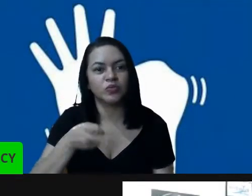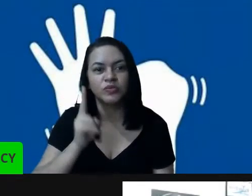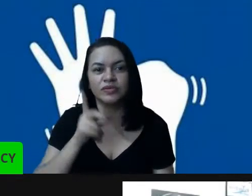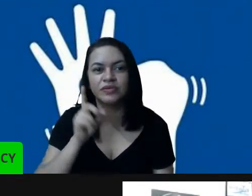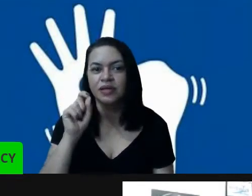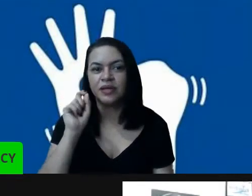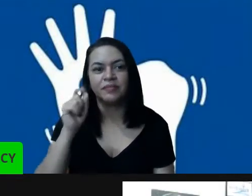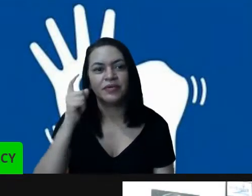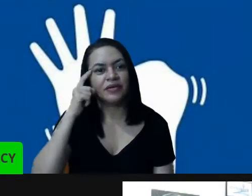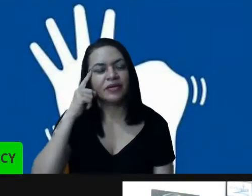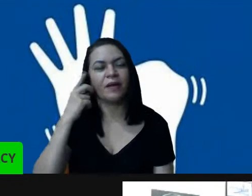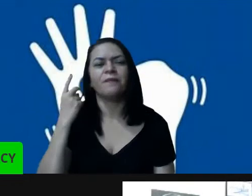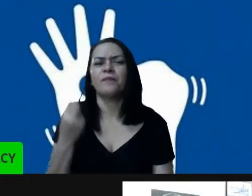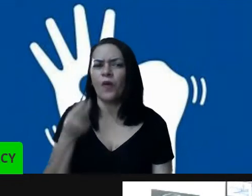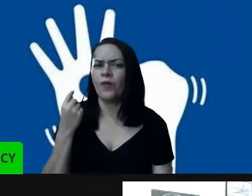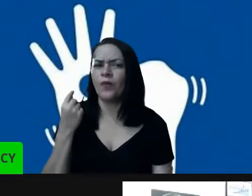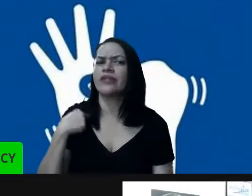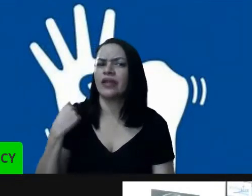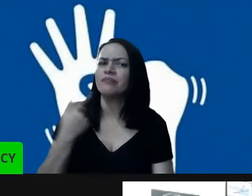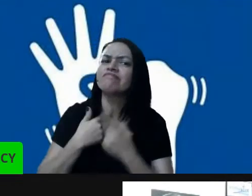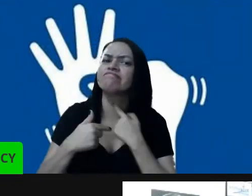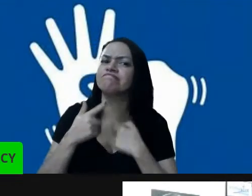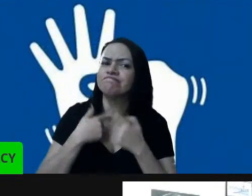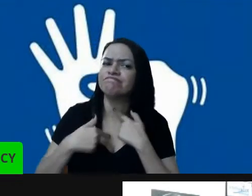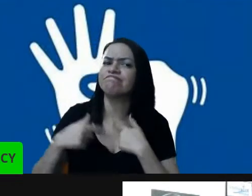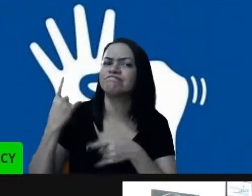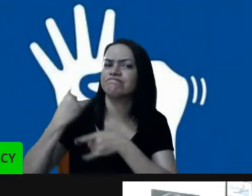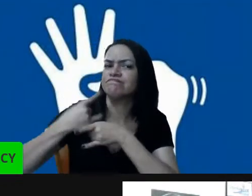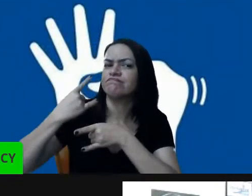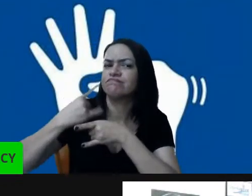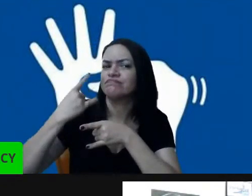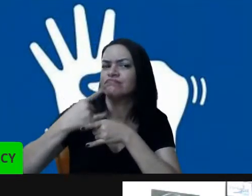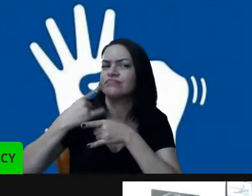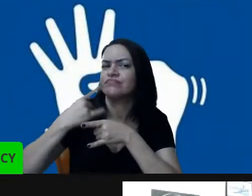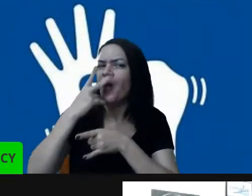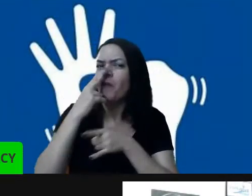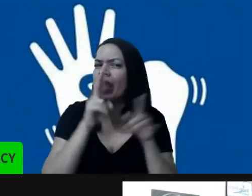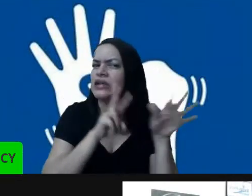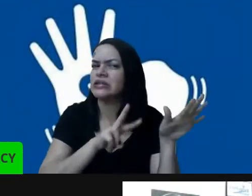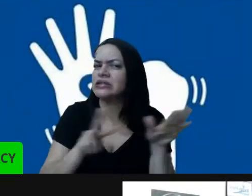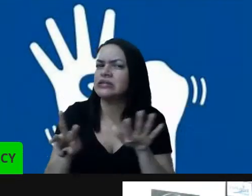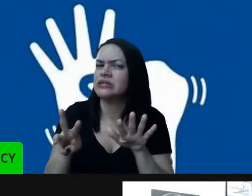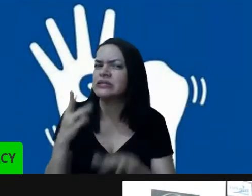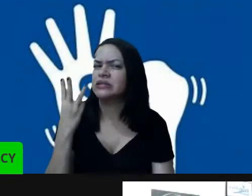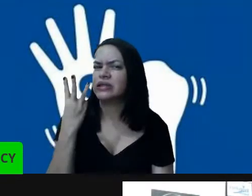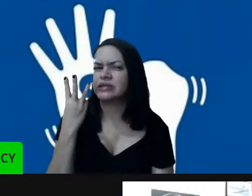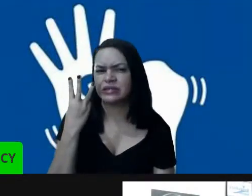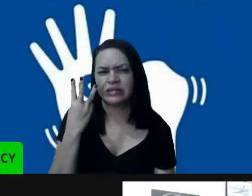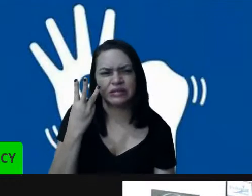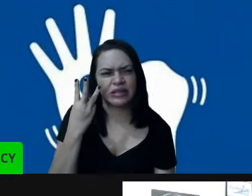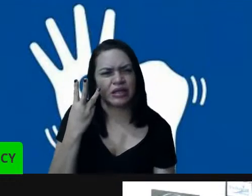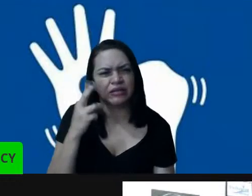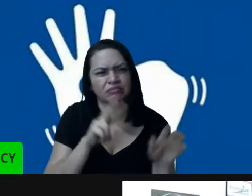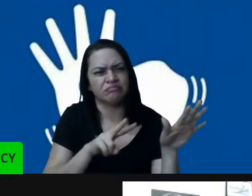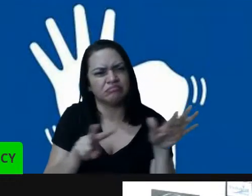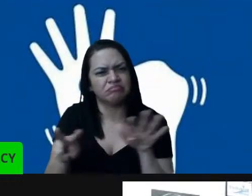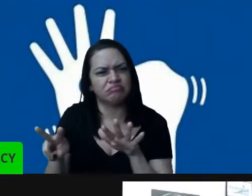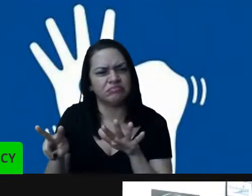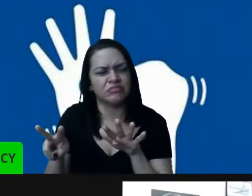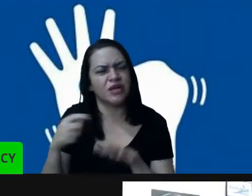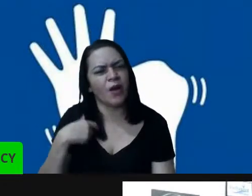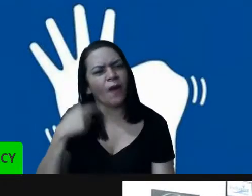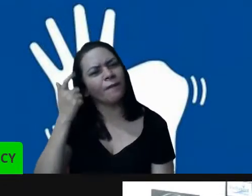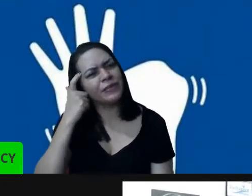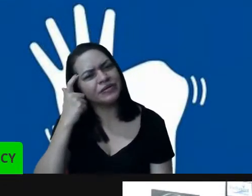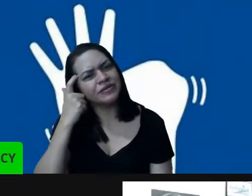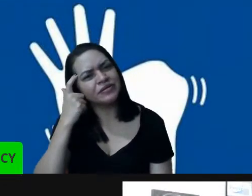um bom tempo querendo fazer, acho que está na terceira semana de pandemia. Eu pensei em fazer algumas coisas, mas eu me vi